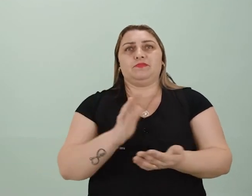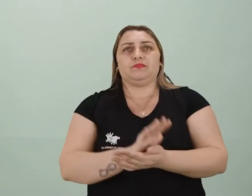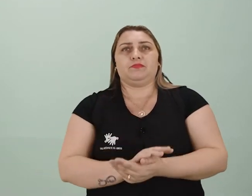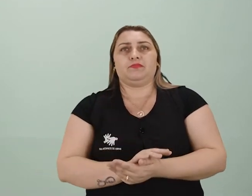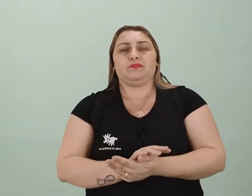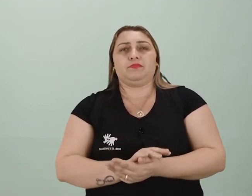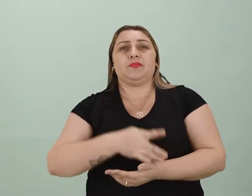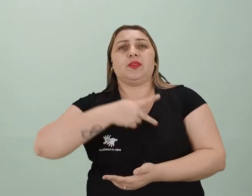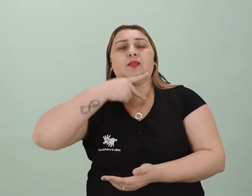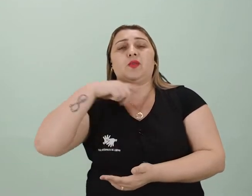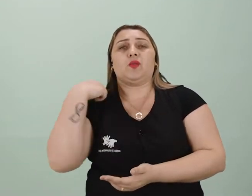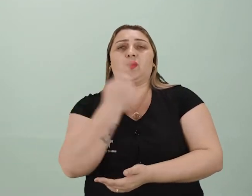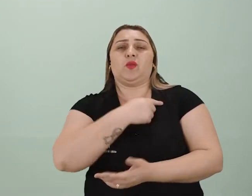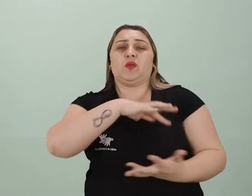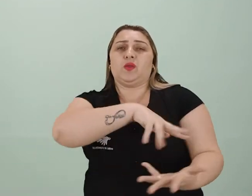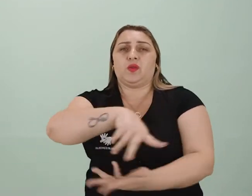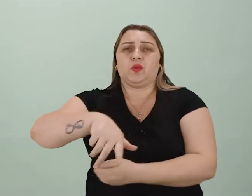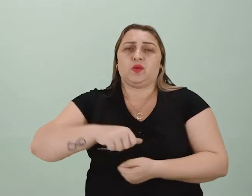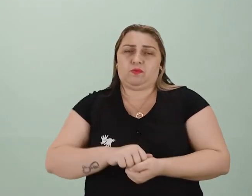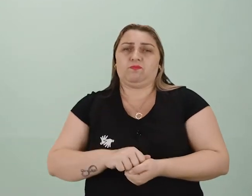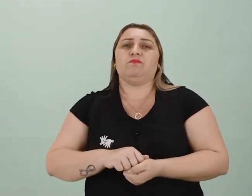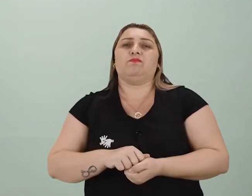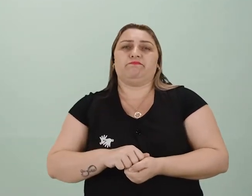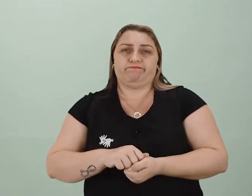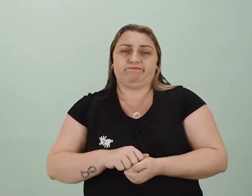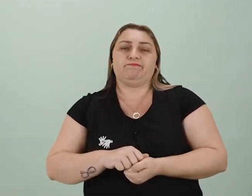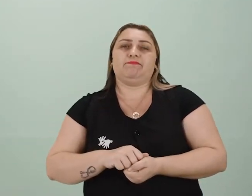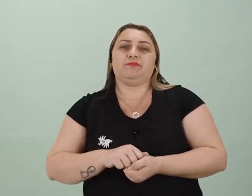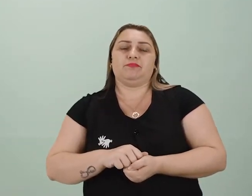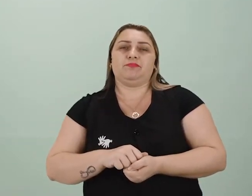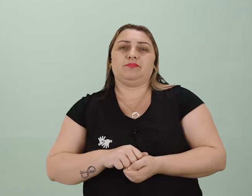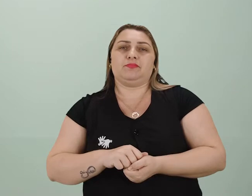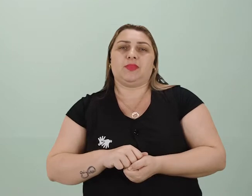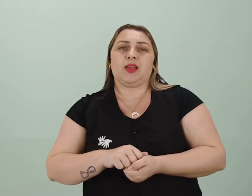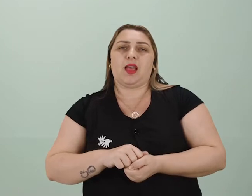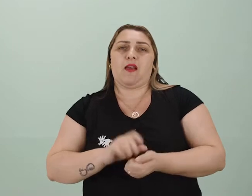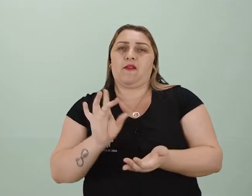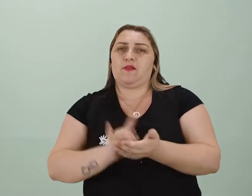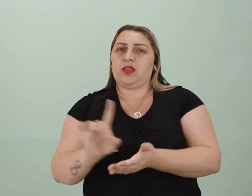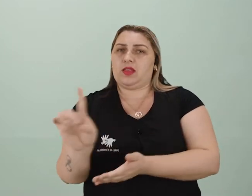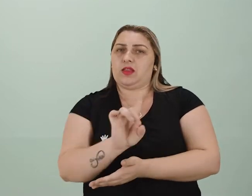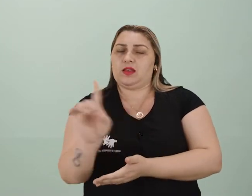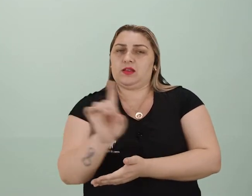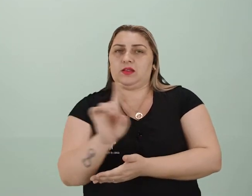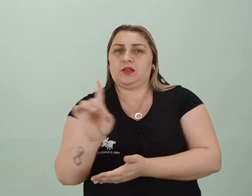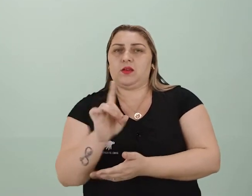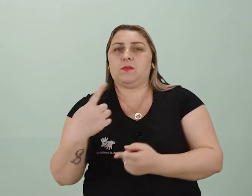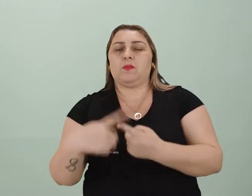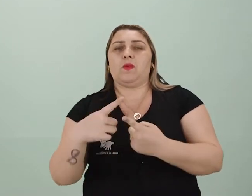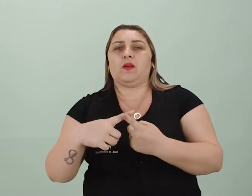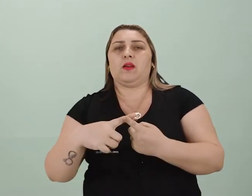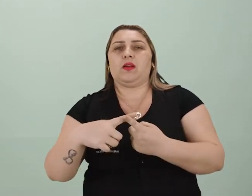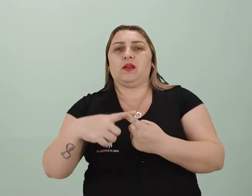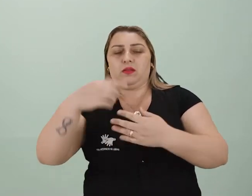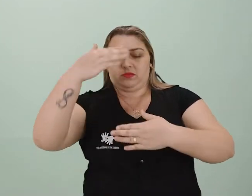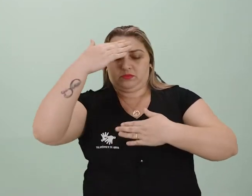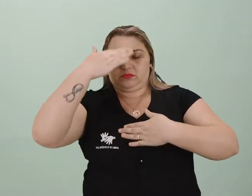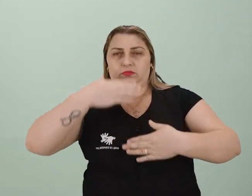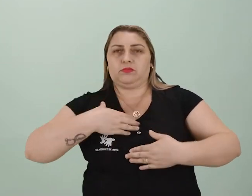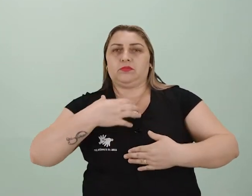Platão ele falava que o nosso mundo sensorial, que ele não era real, porque os nossos sentidos poderiam